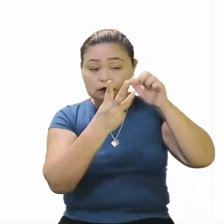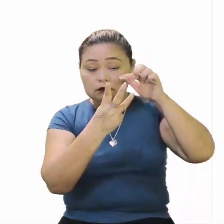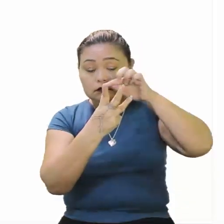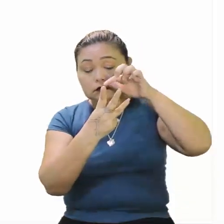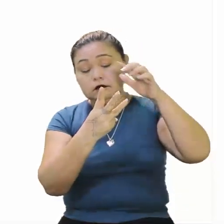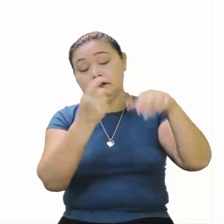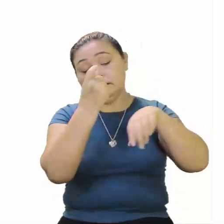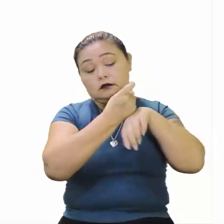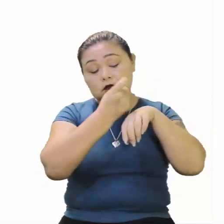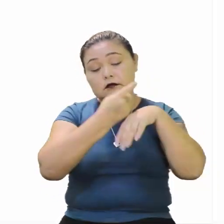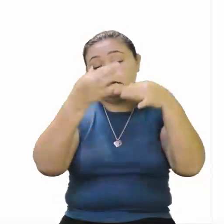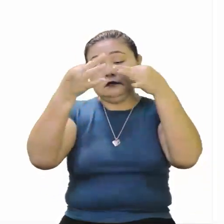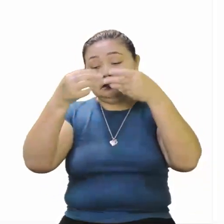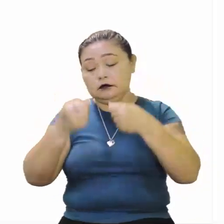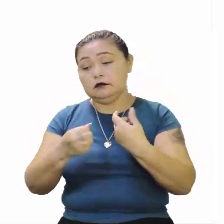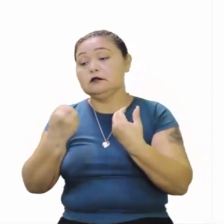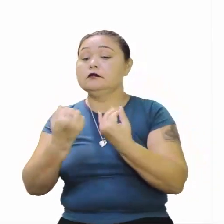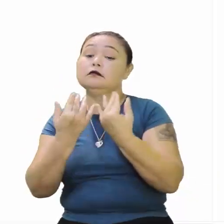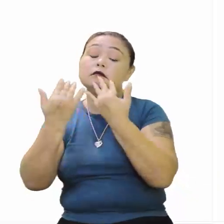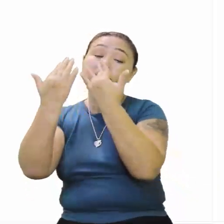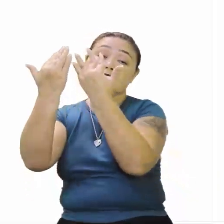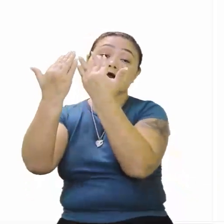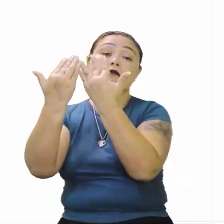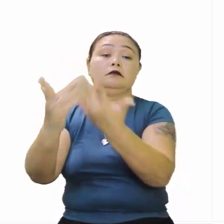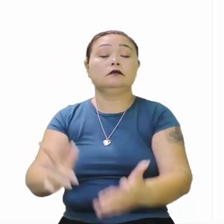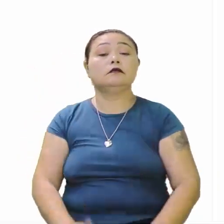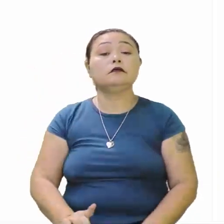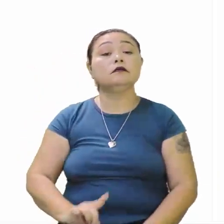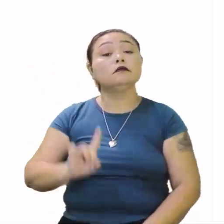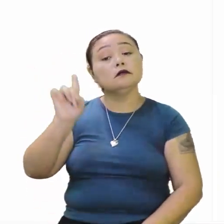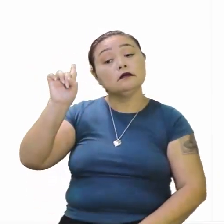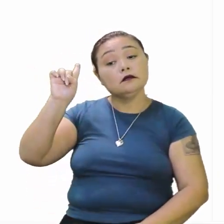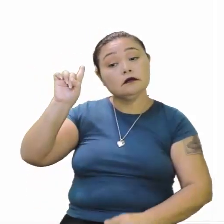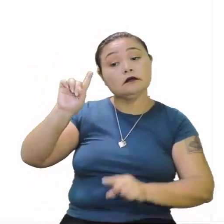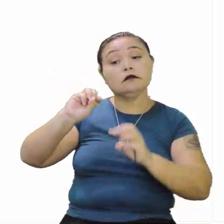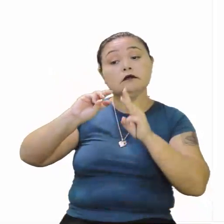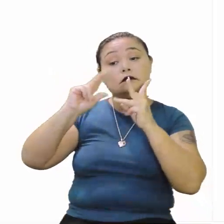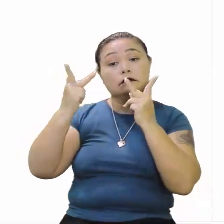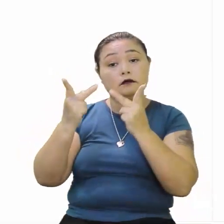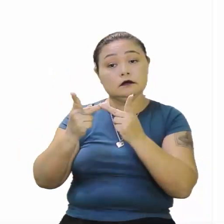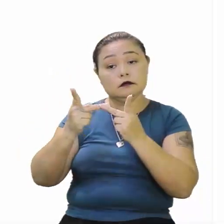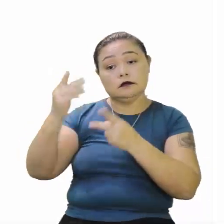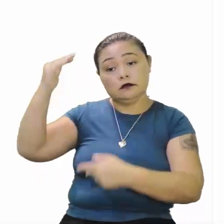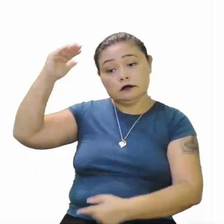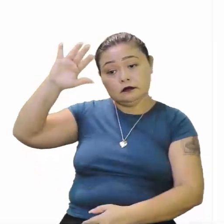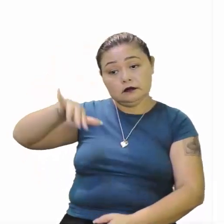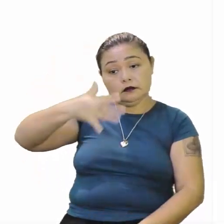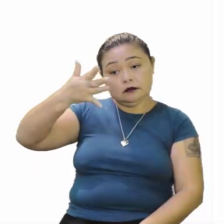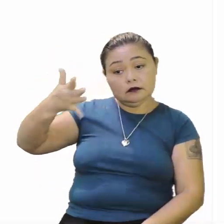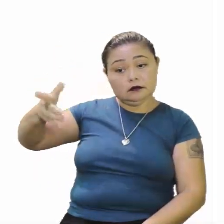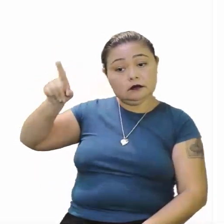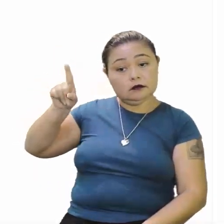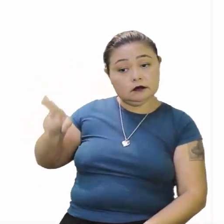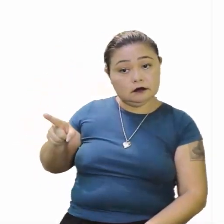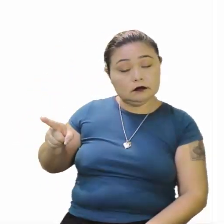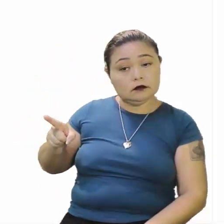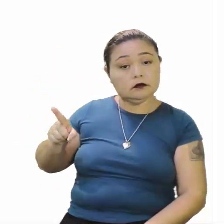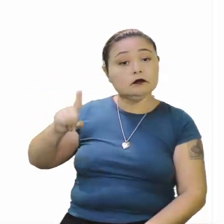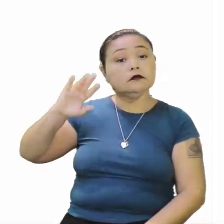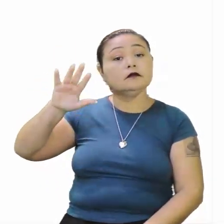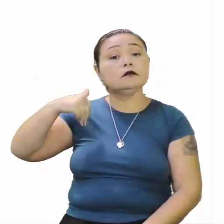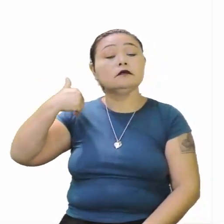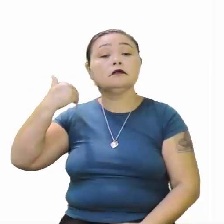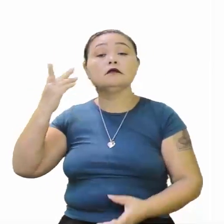seja sólido, líquido ou gasoso, dos materiais da tabela abaixo, quando eles